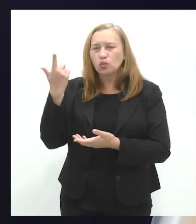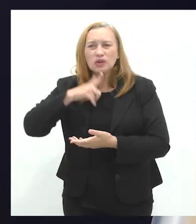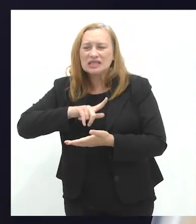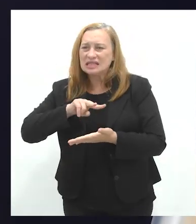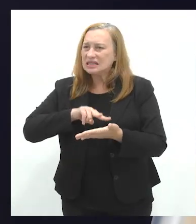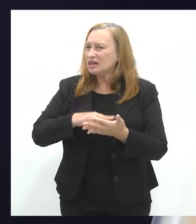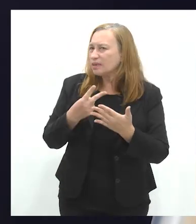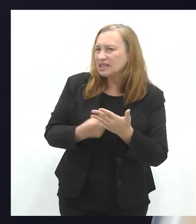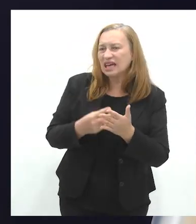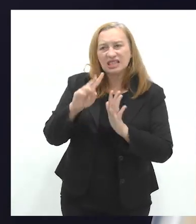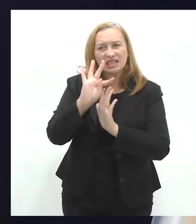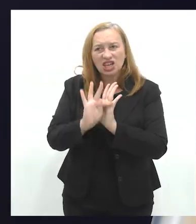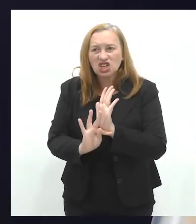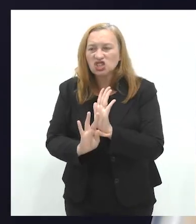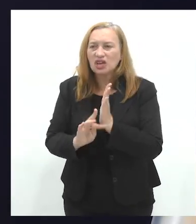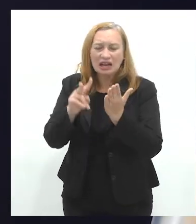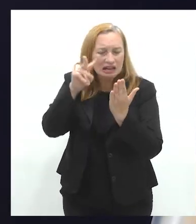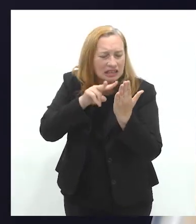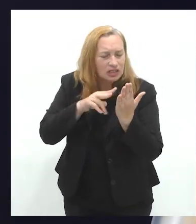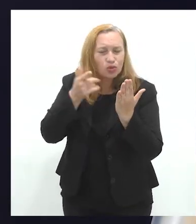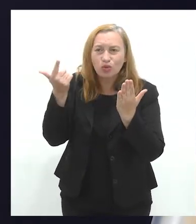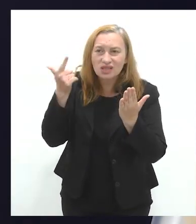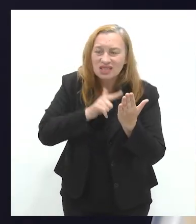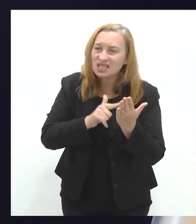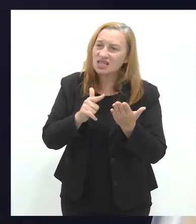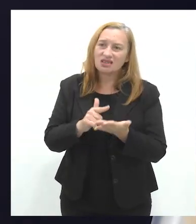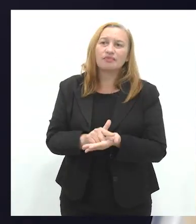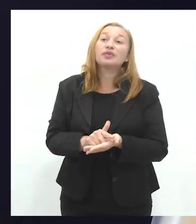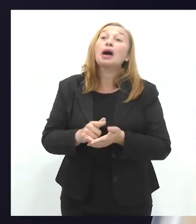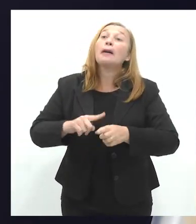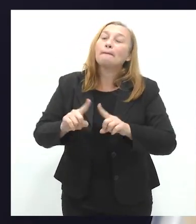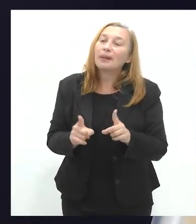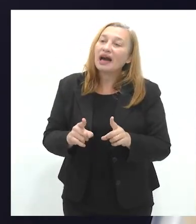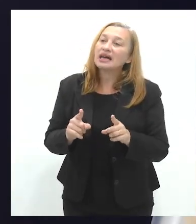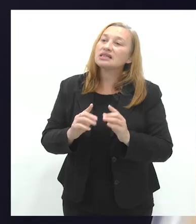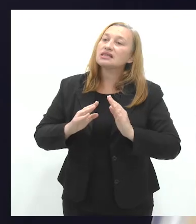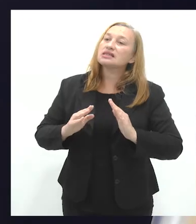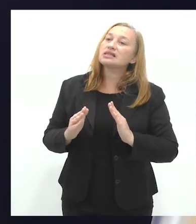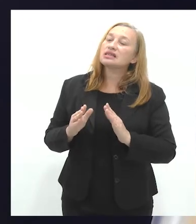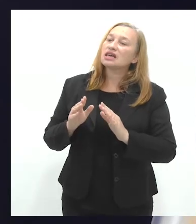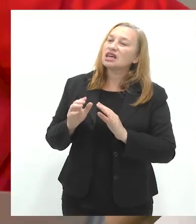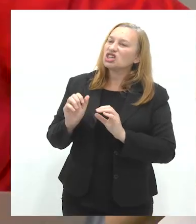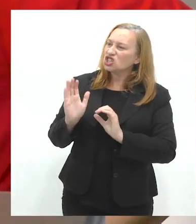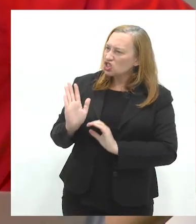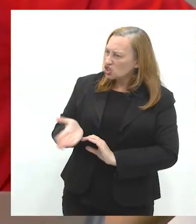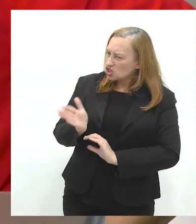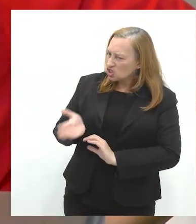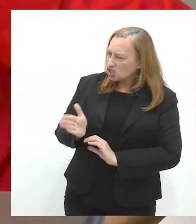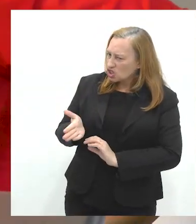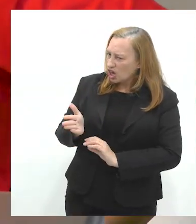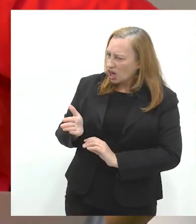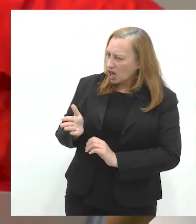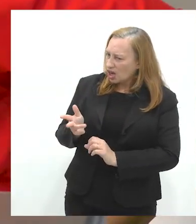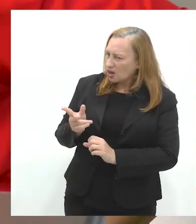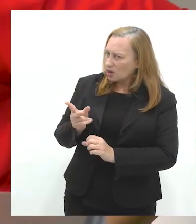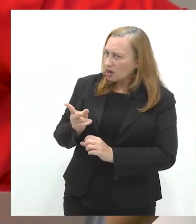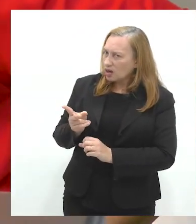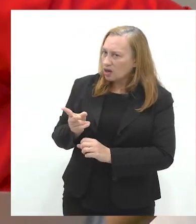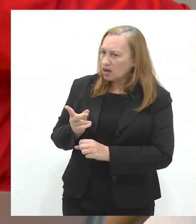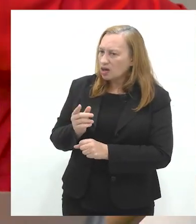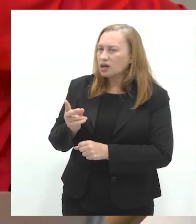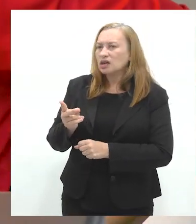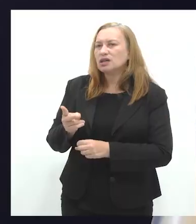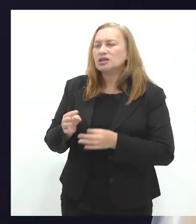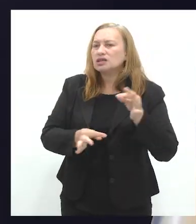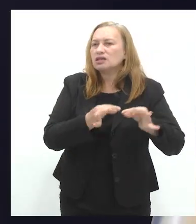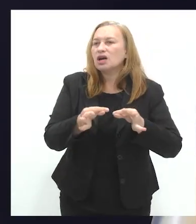estava interpretando, não estava conseguindo, e aí ela buscou essa ajuda, mas a Isso na escola, alfabetização ou já depois de